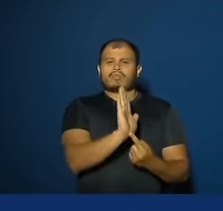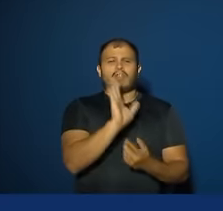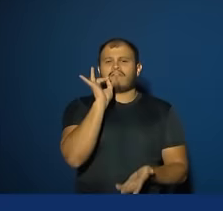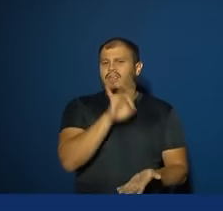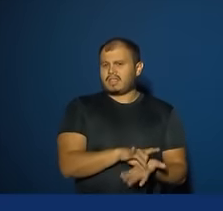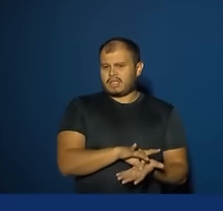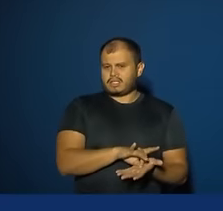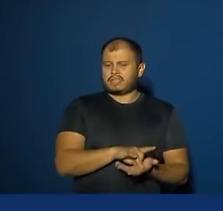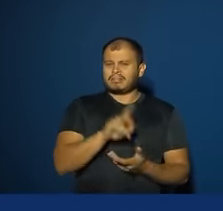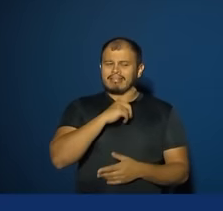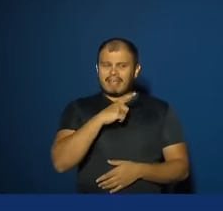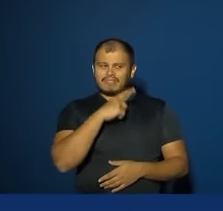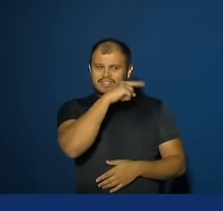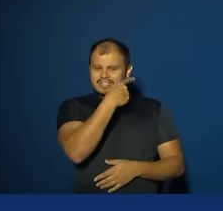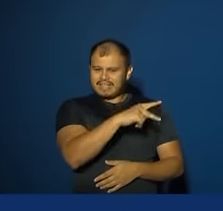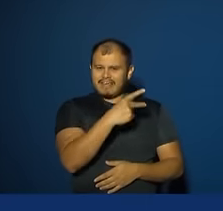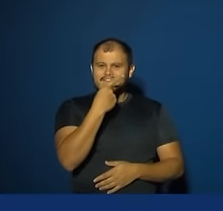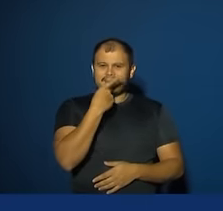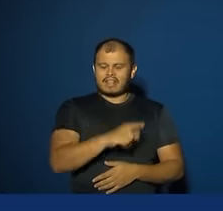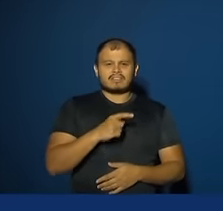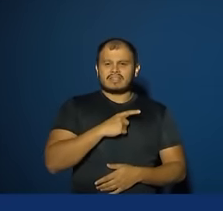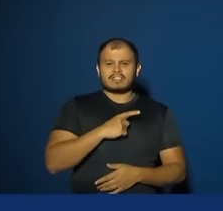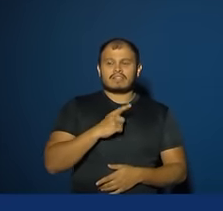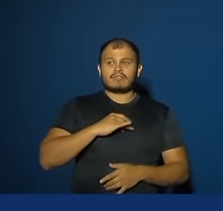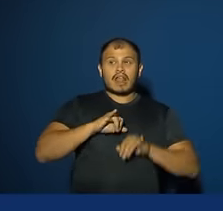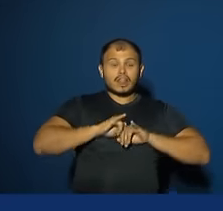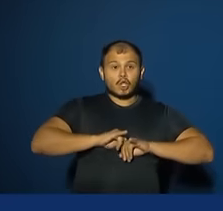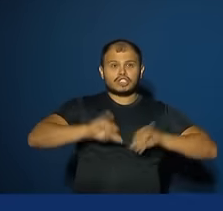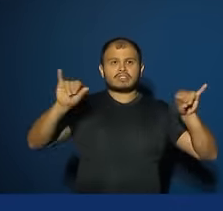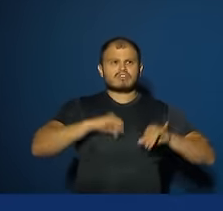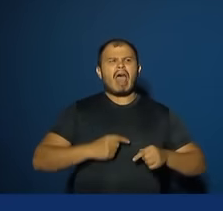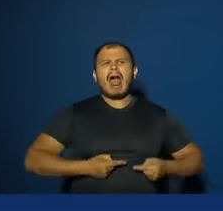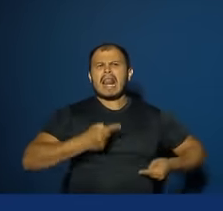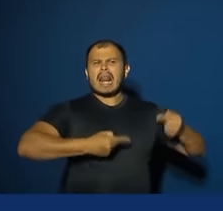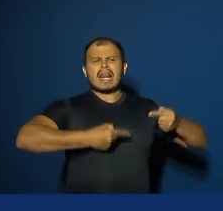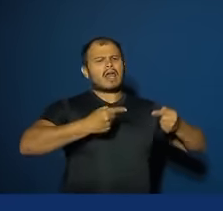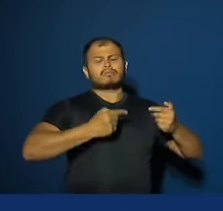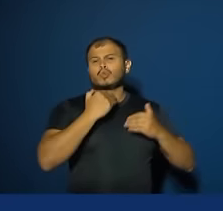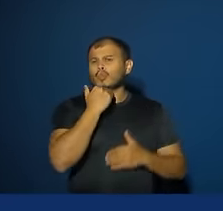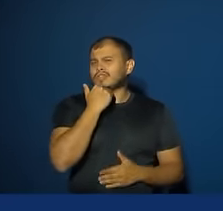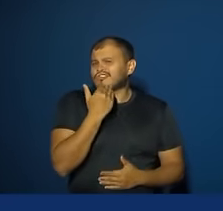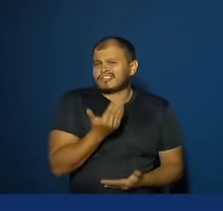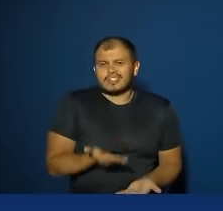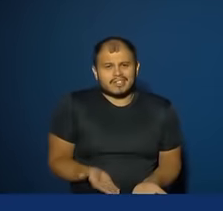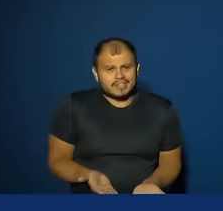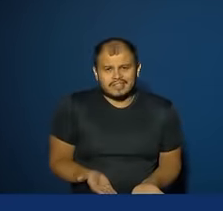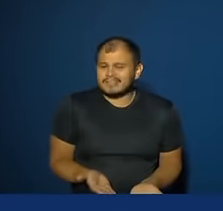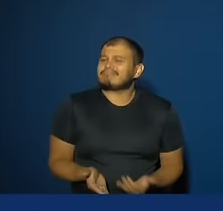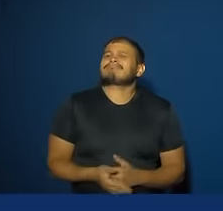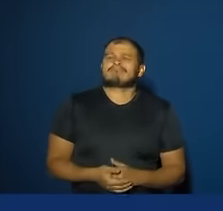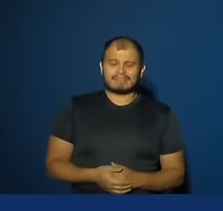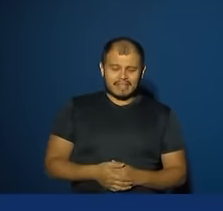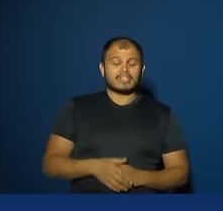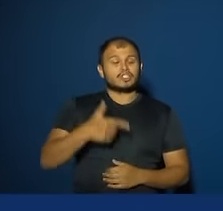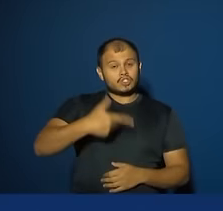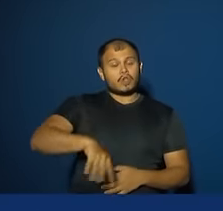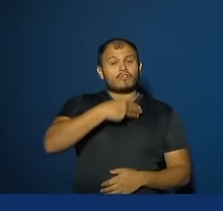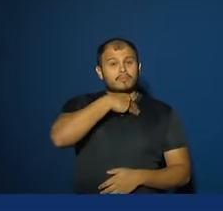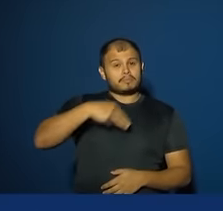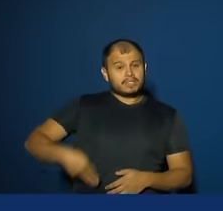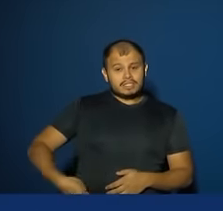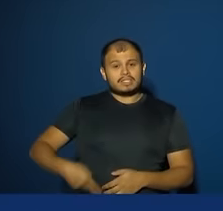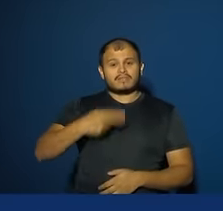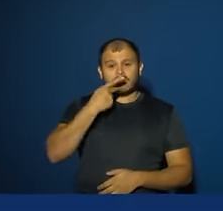uma frase sua que você não briga com a notícia né E e aí eu vou citar mais uma vez o nosso próprio Ministro da Fazenda que na